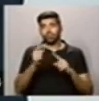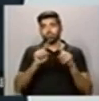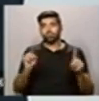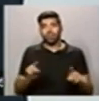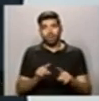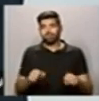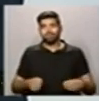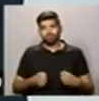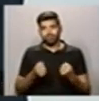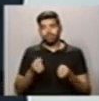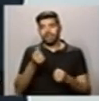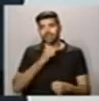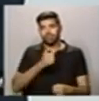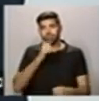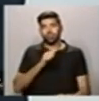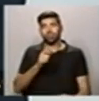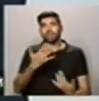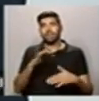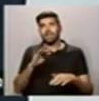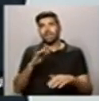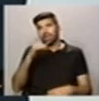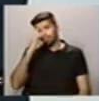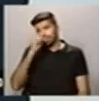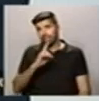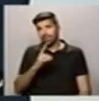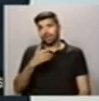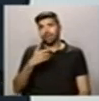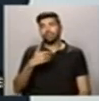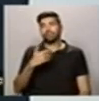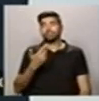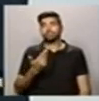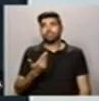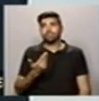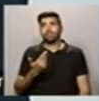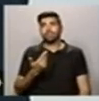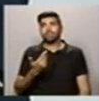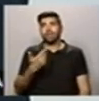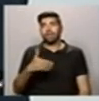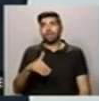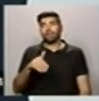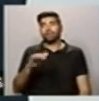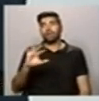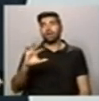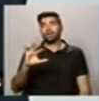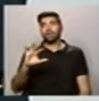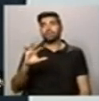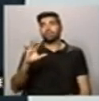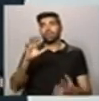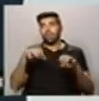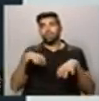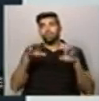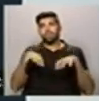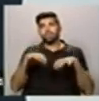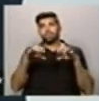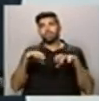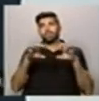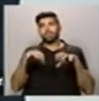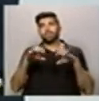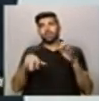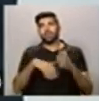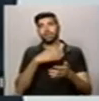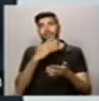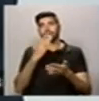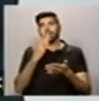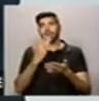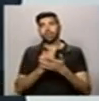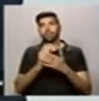quadros para a região dos Açores, mas é um dia em que vamos ter a ocorrência de períodos de chuva agora até